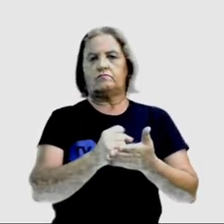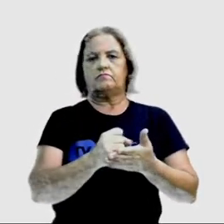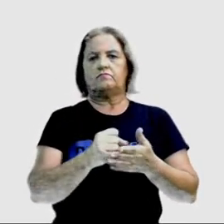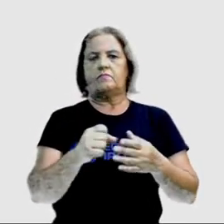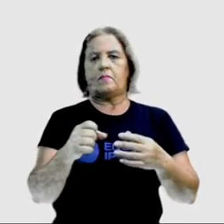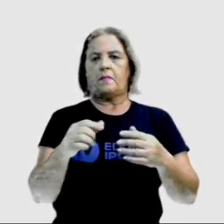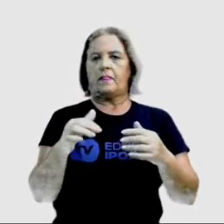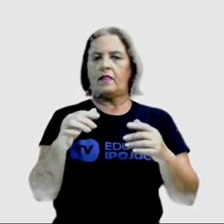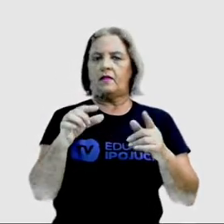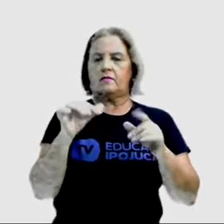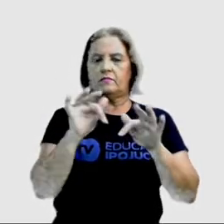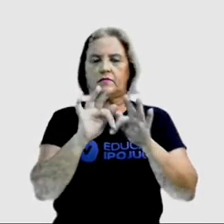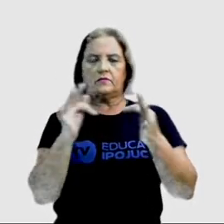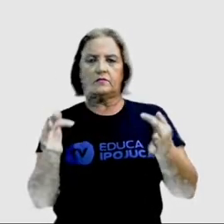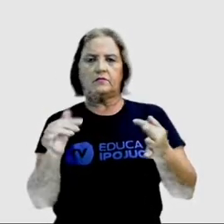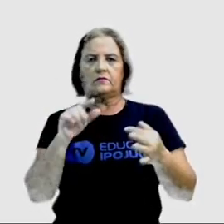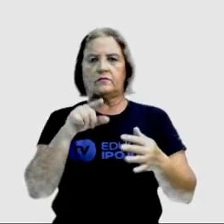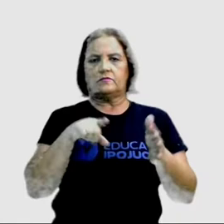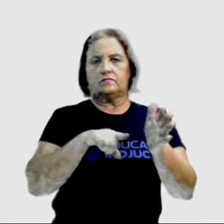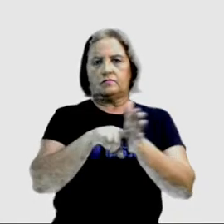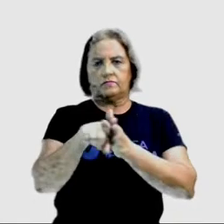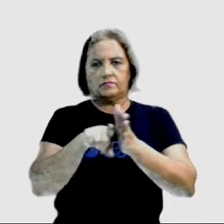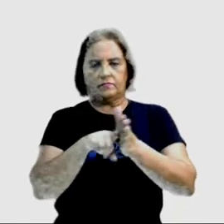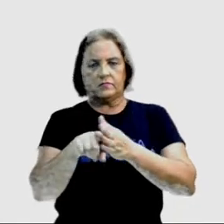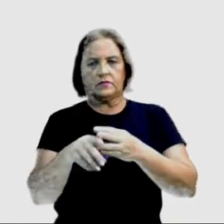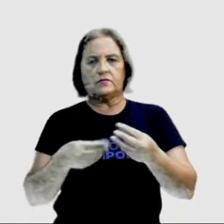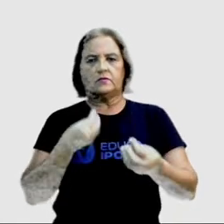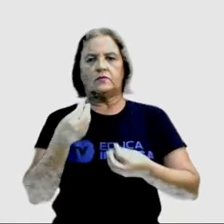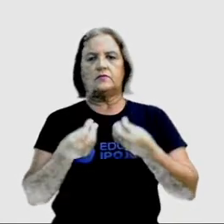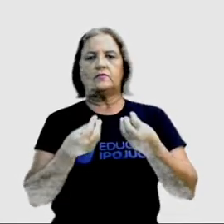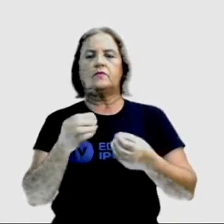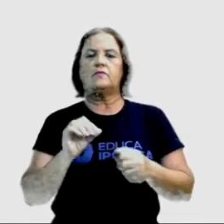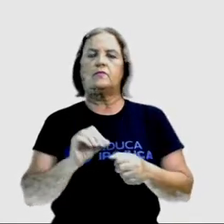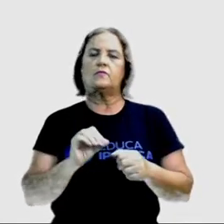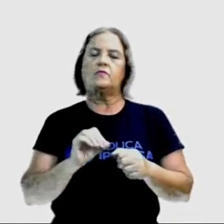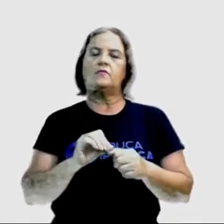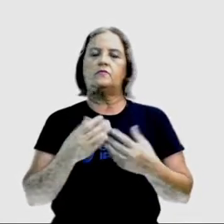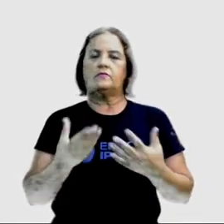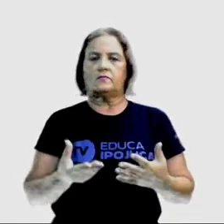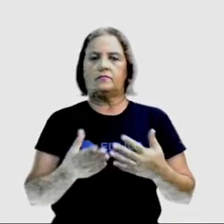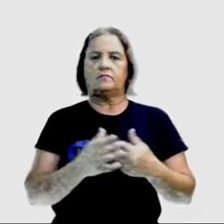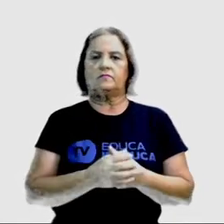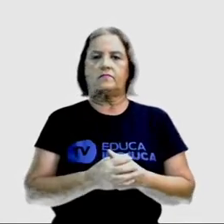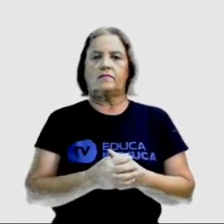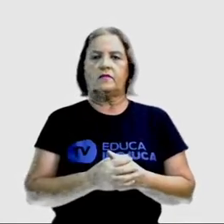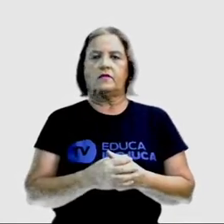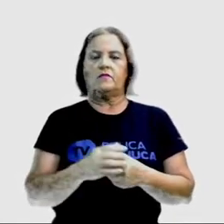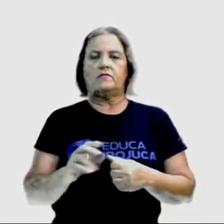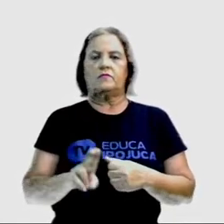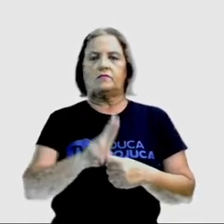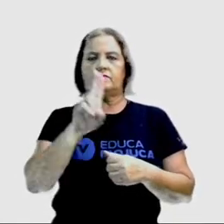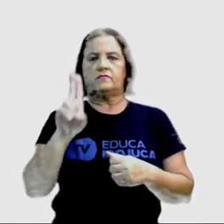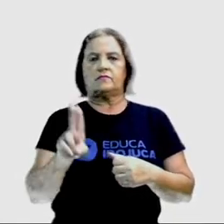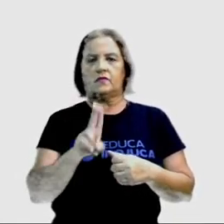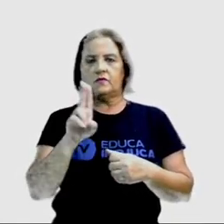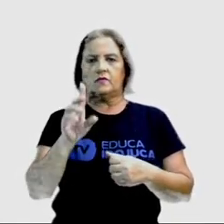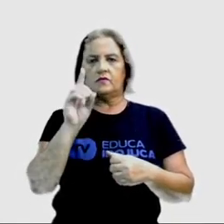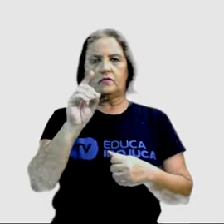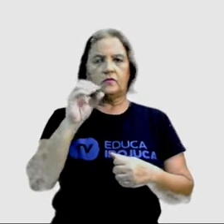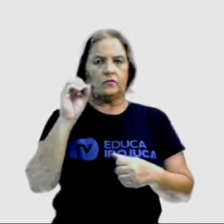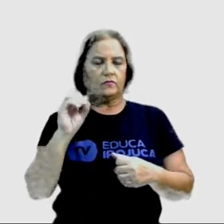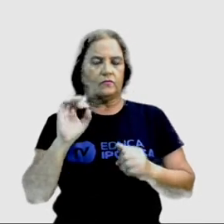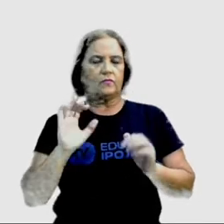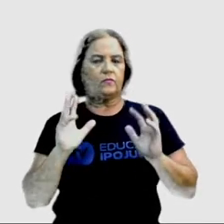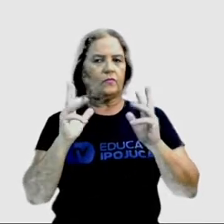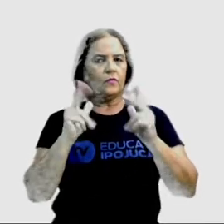Então, como é que ficaria, pessoal? Ficaria dessa forma aqui, ó. Eu vou utilizar o do para todas as